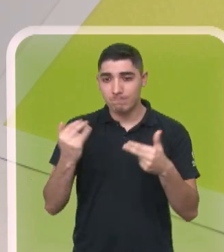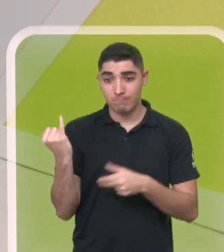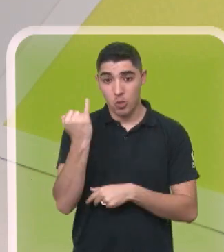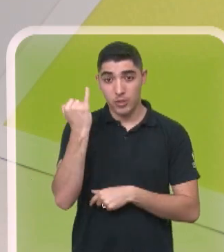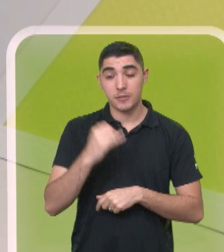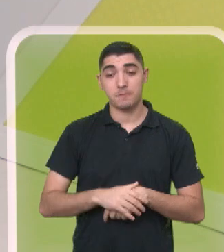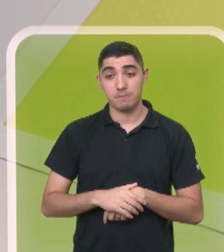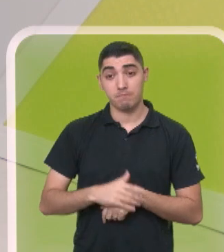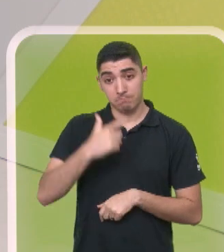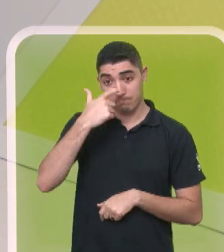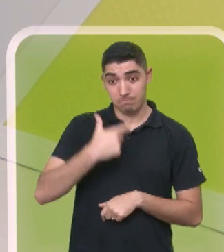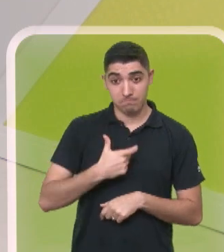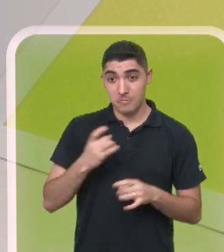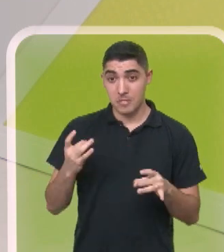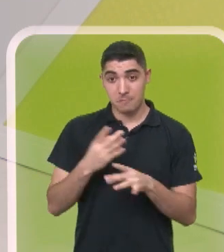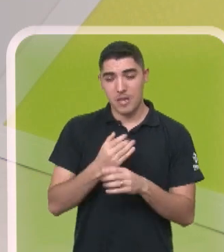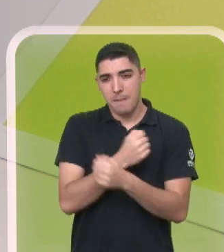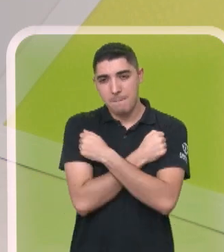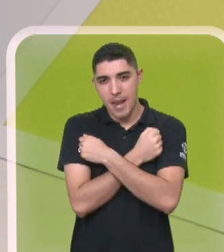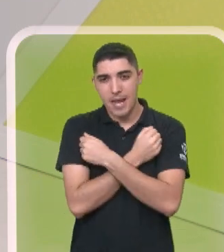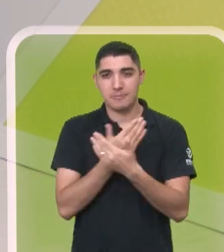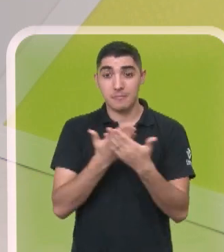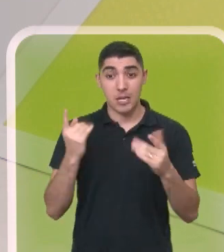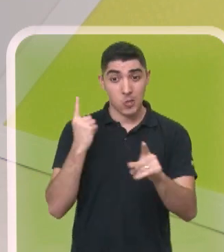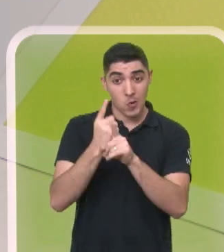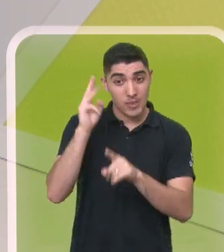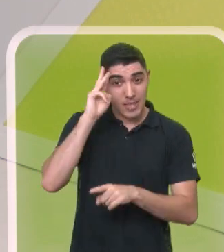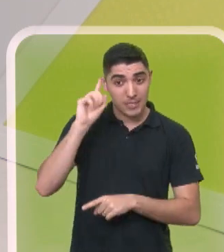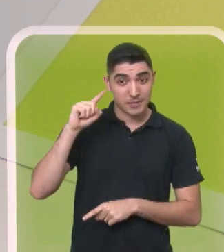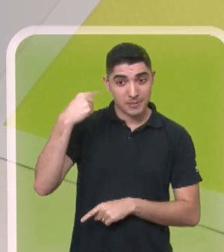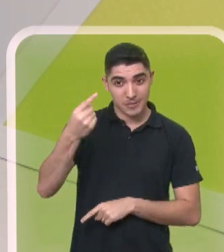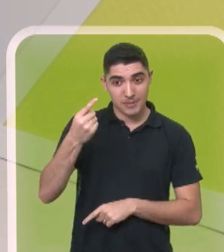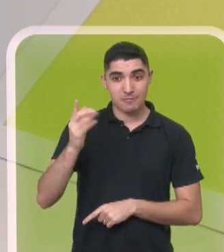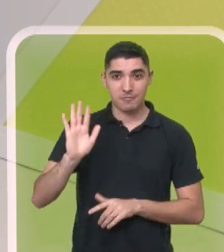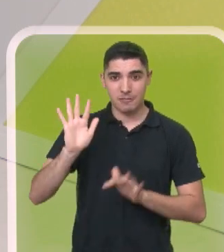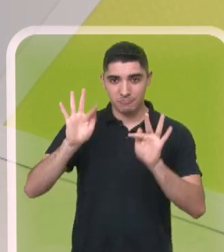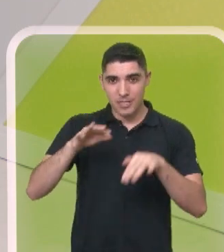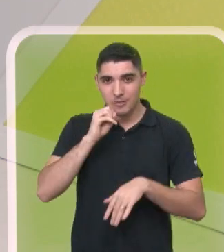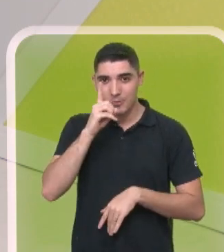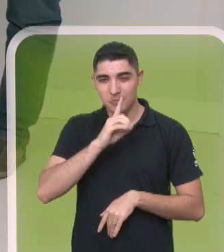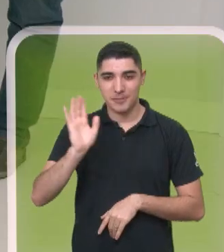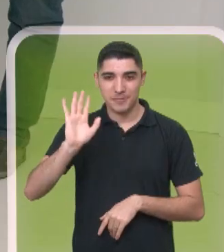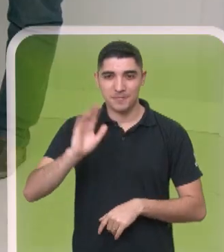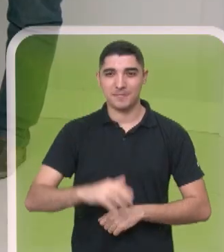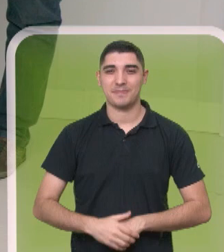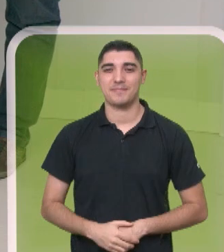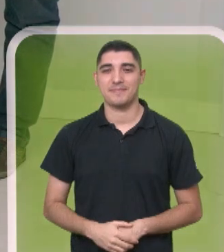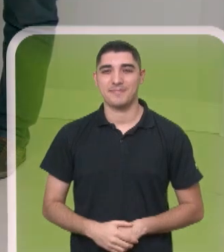você. De minha parte, grande abraço, até terça-feira que vem, ótimo final de semana, tchau, tchau.